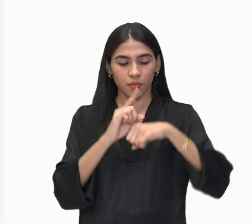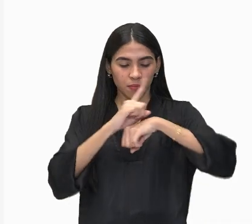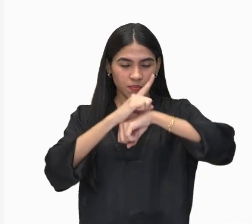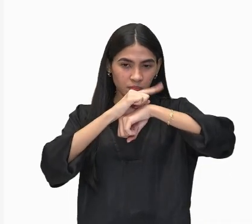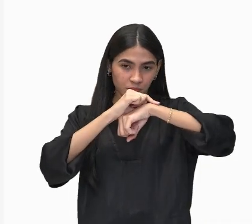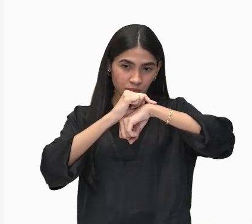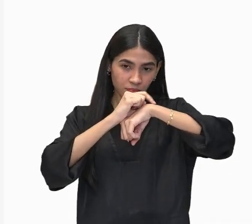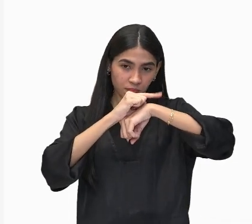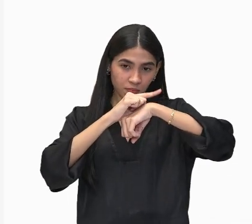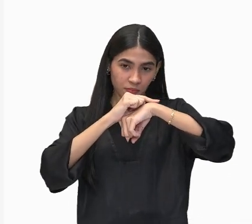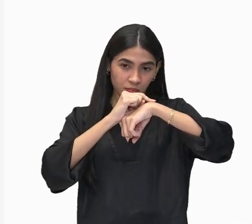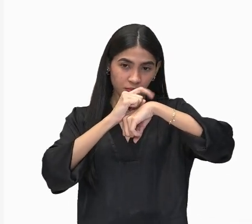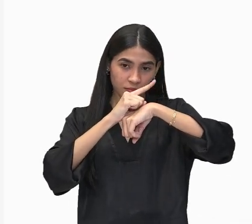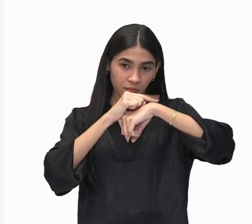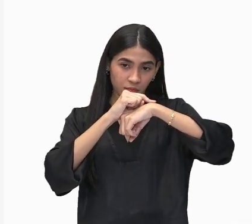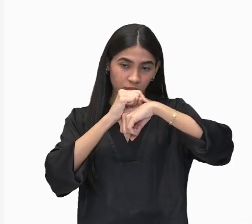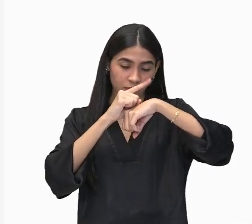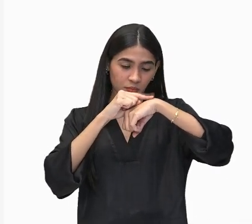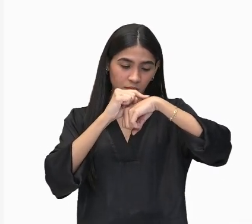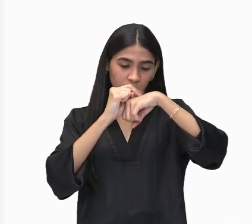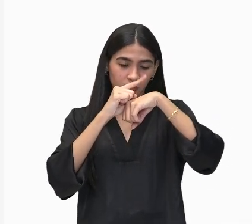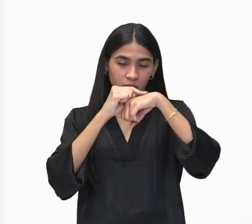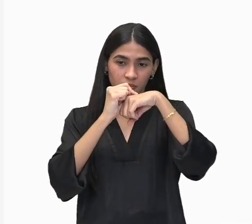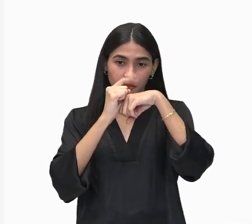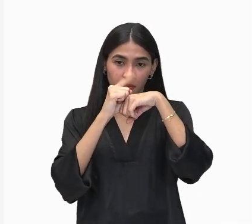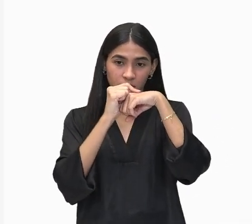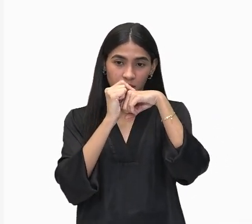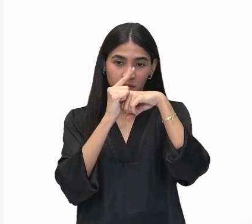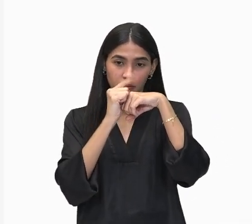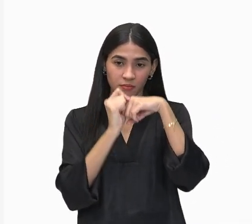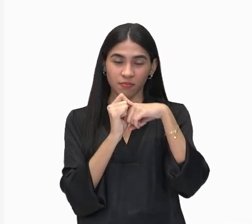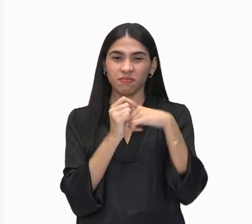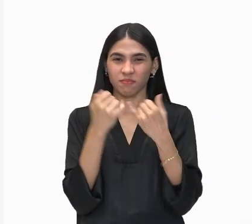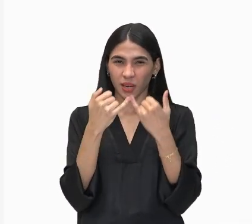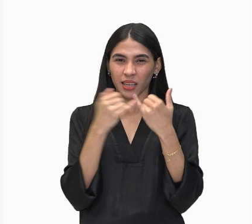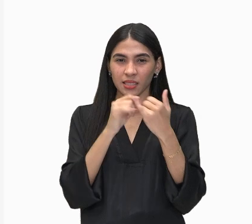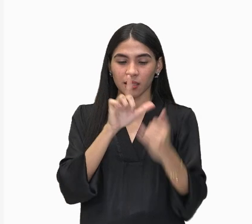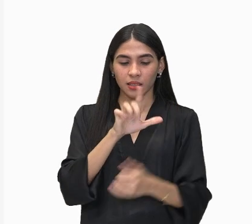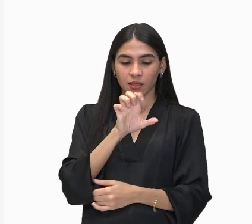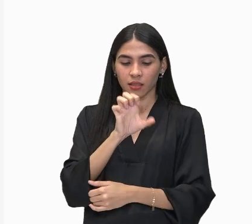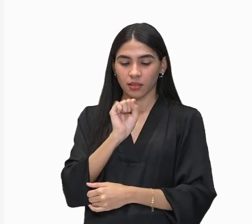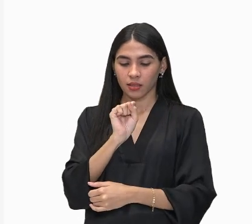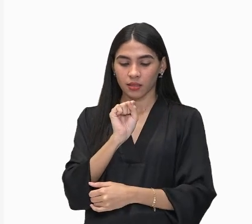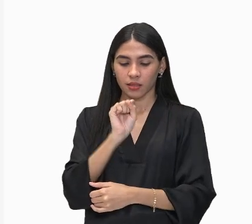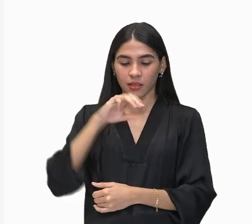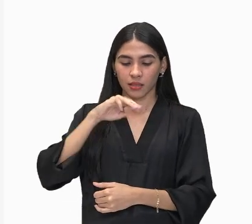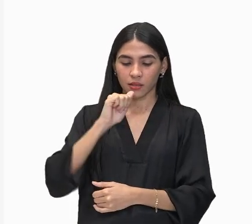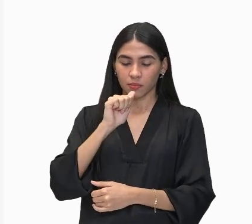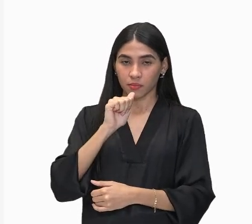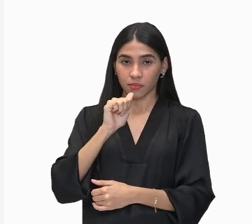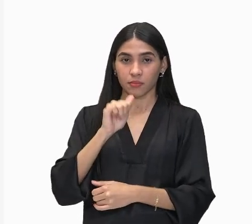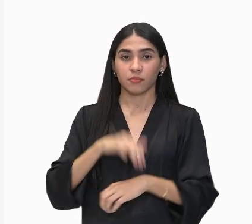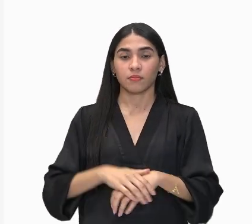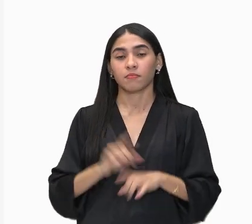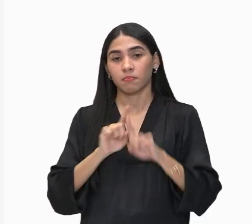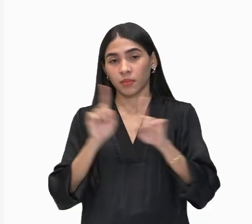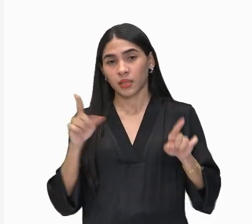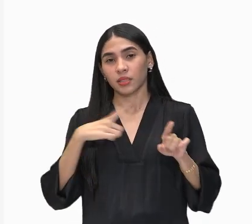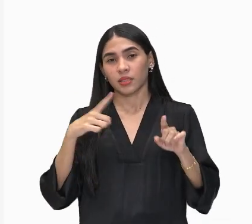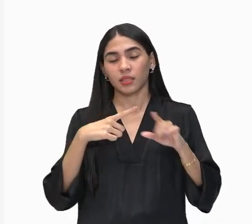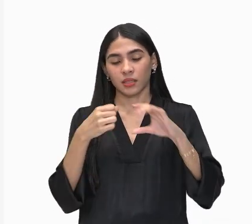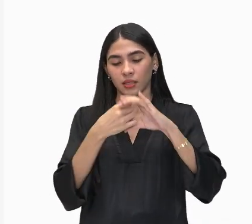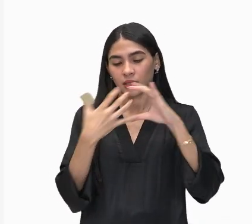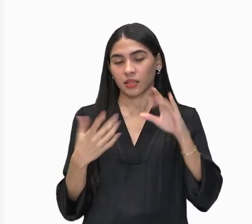achatado, levemente achatado, lembra mesmo uma lesma no fundo do mar, mas tem essa característica